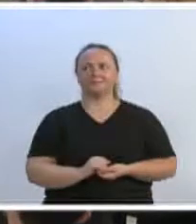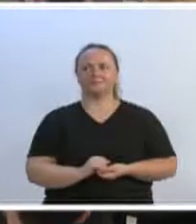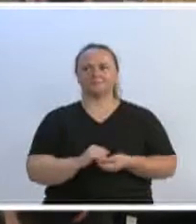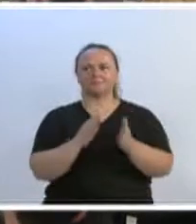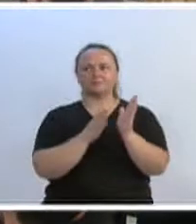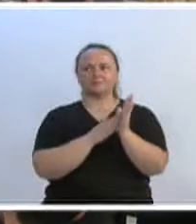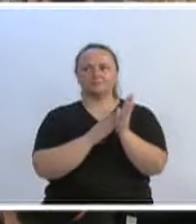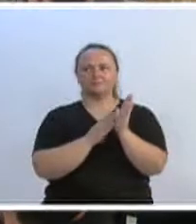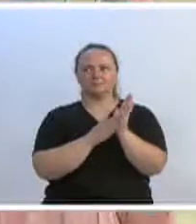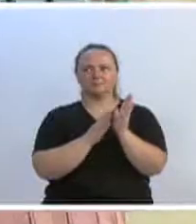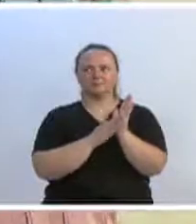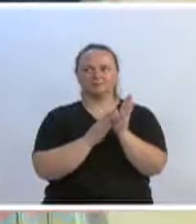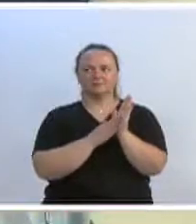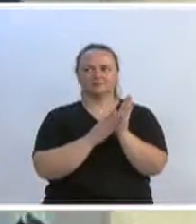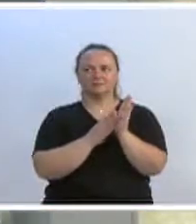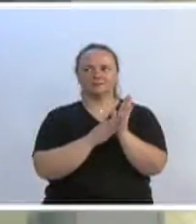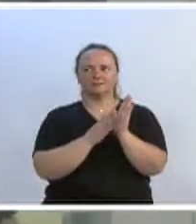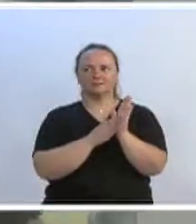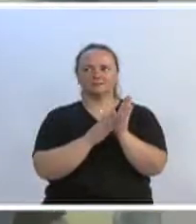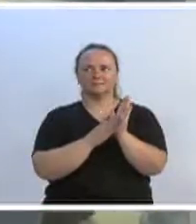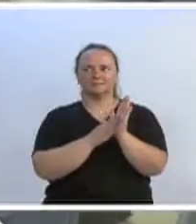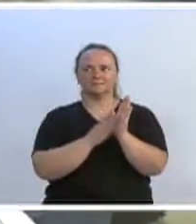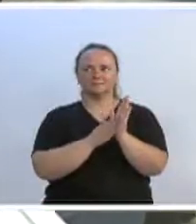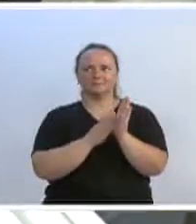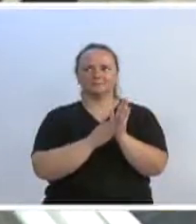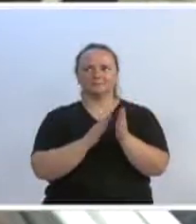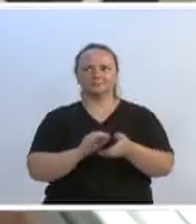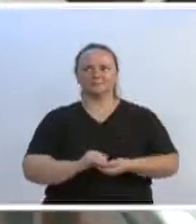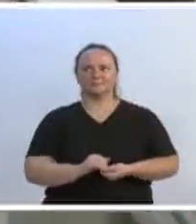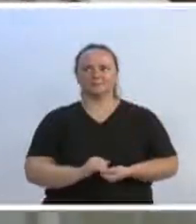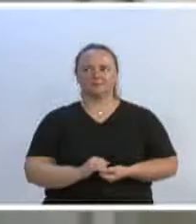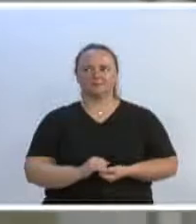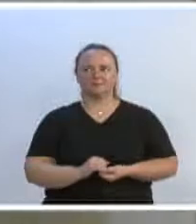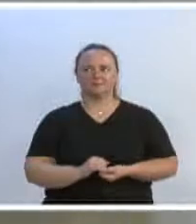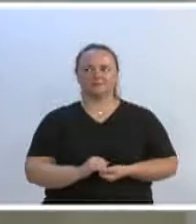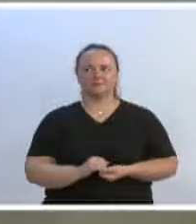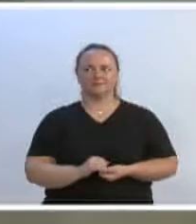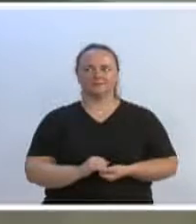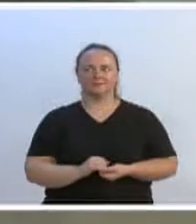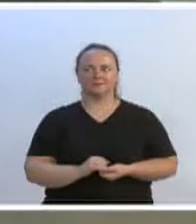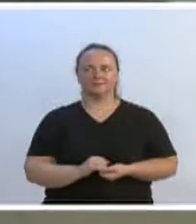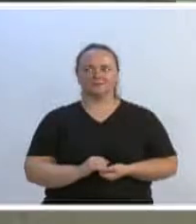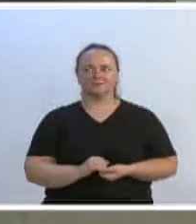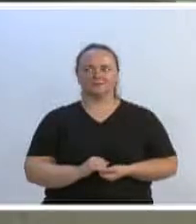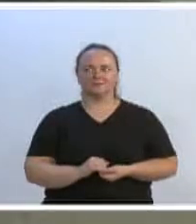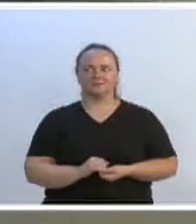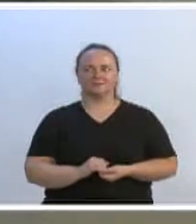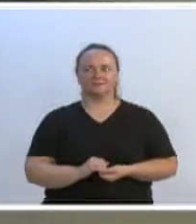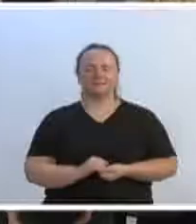Ao reitor João Natel Polônio Machado, reitor da Universidade Regional de Blumenau.